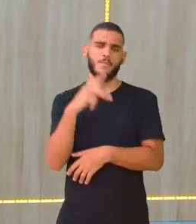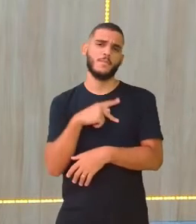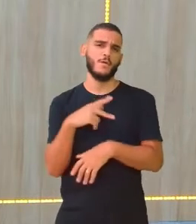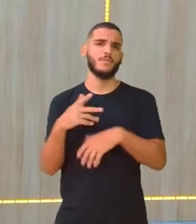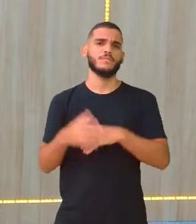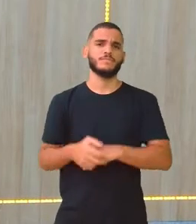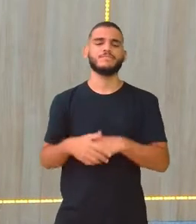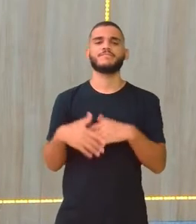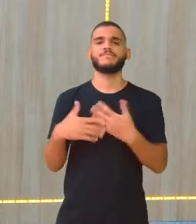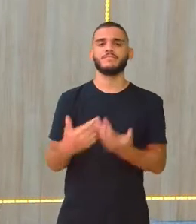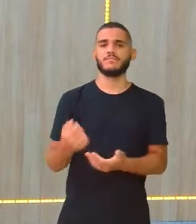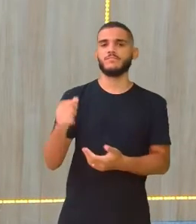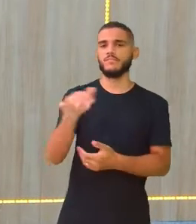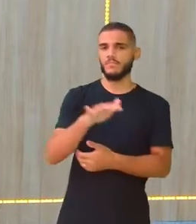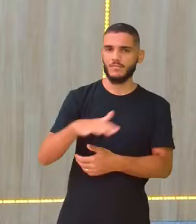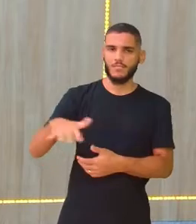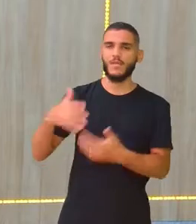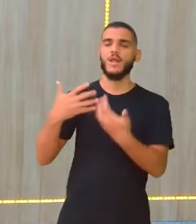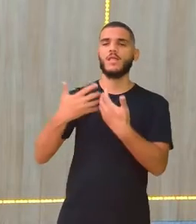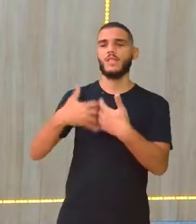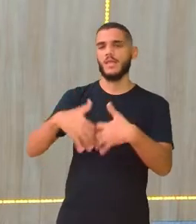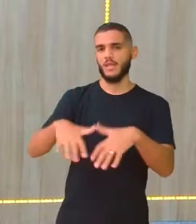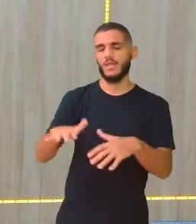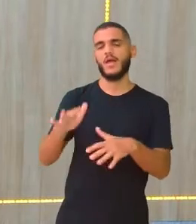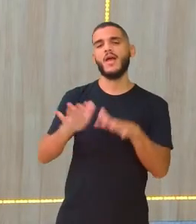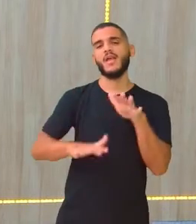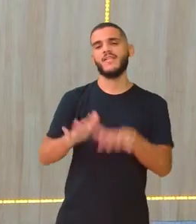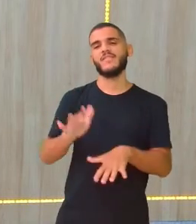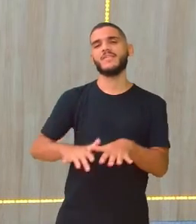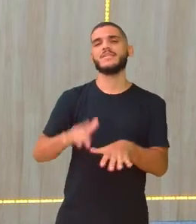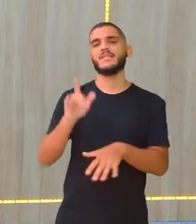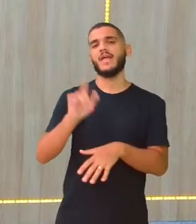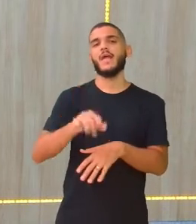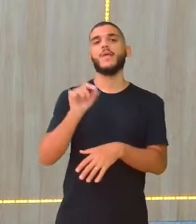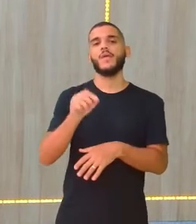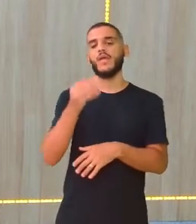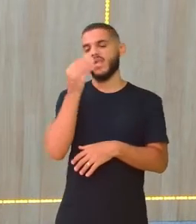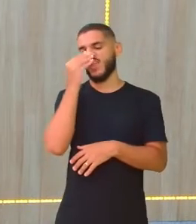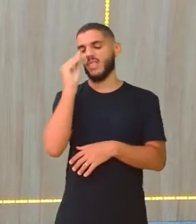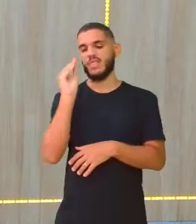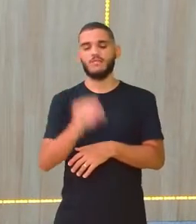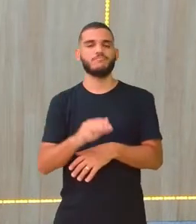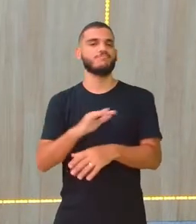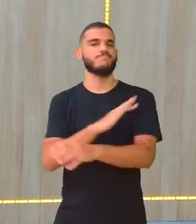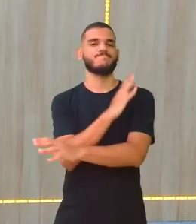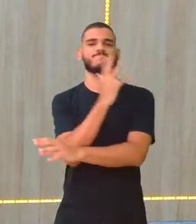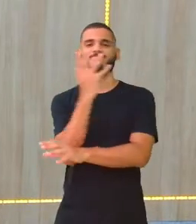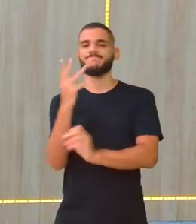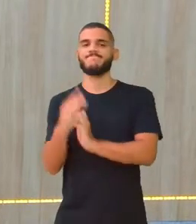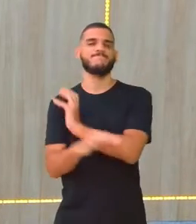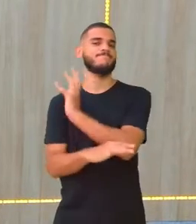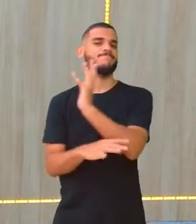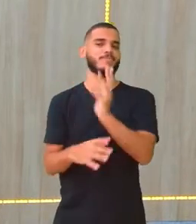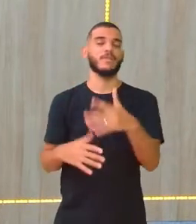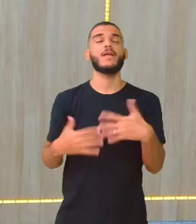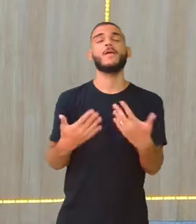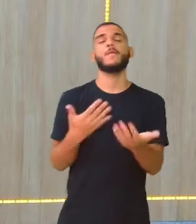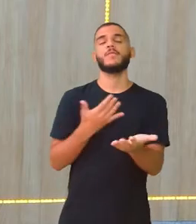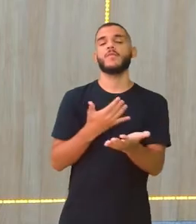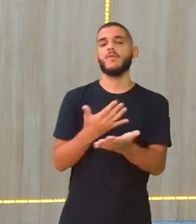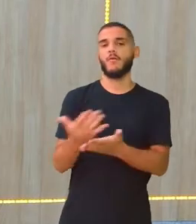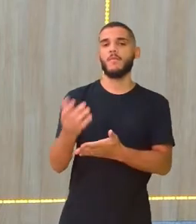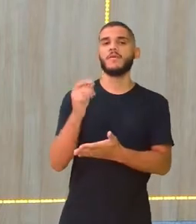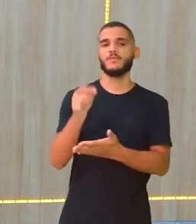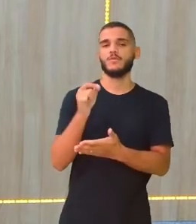os ambientes naturais, a natureza, muitas vezes, ela é escanteada. E aí a gente começa esse processo de desgaste